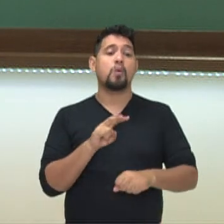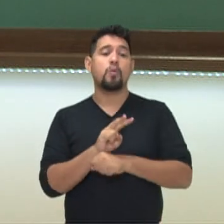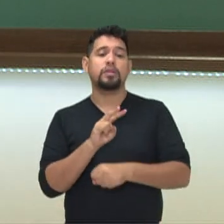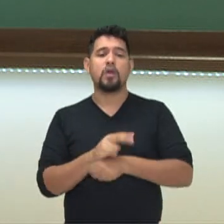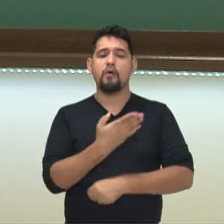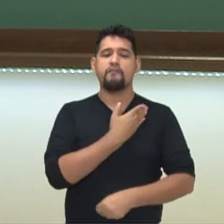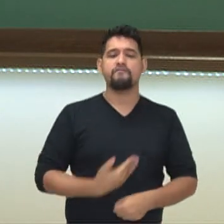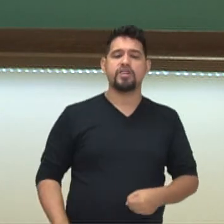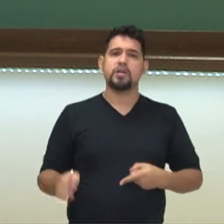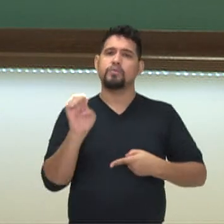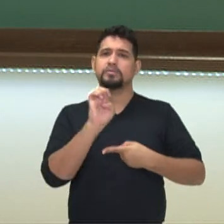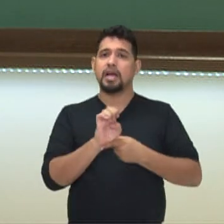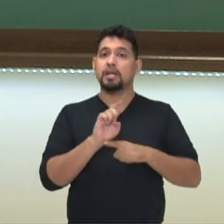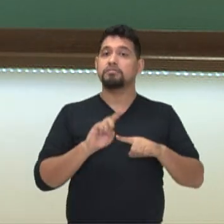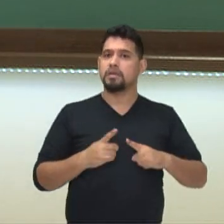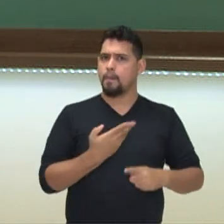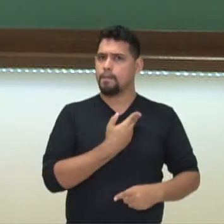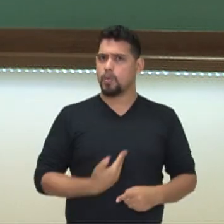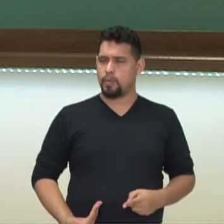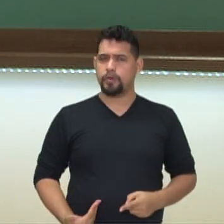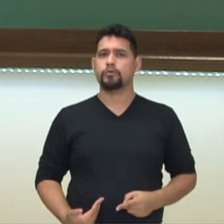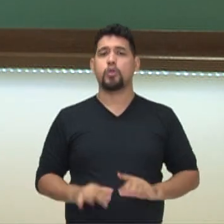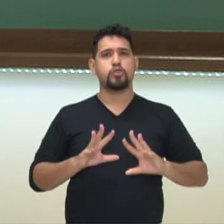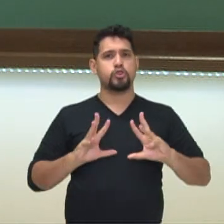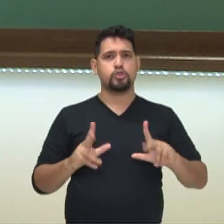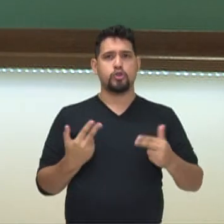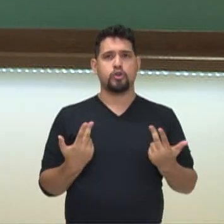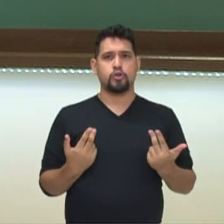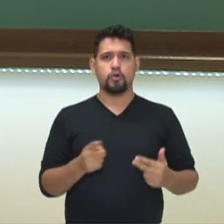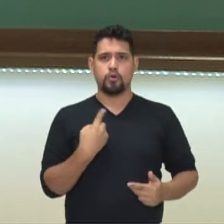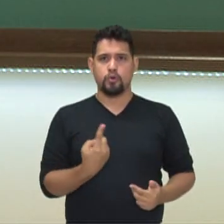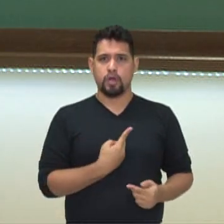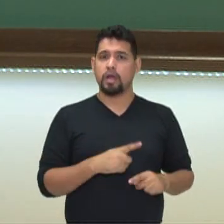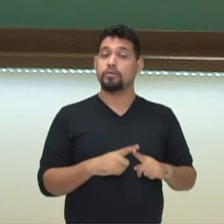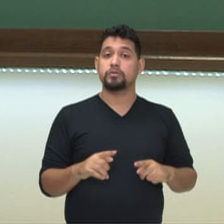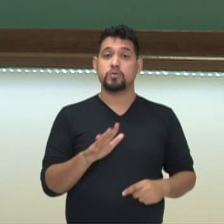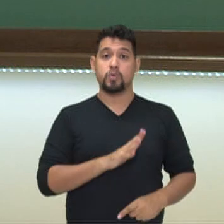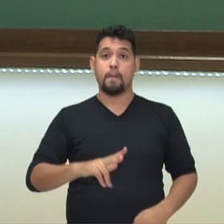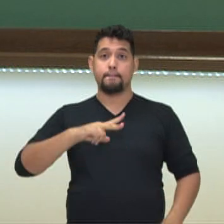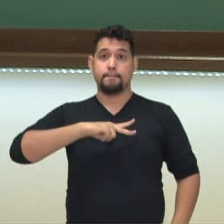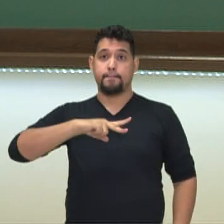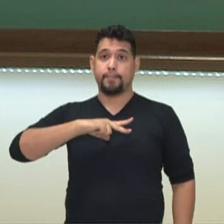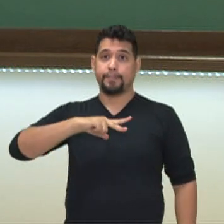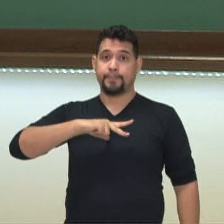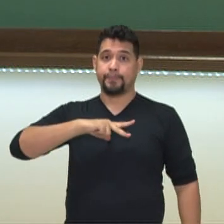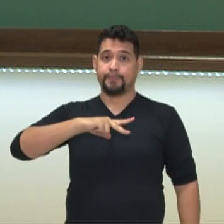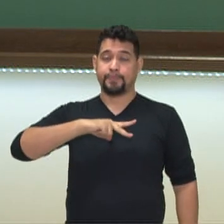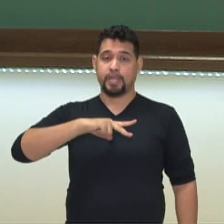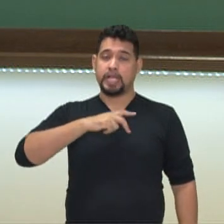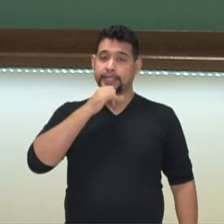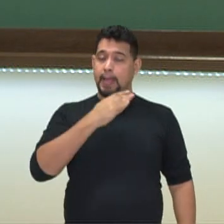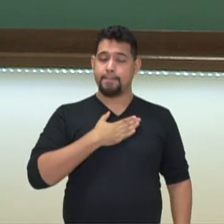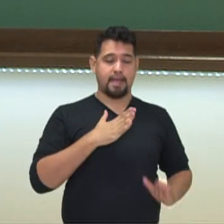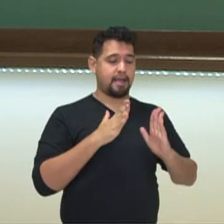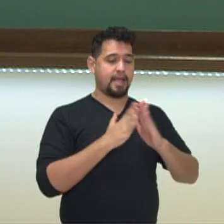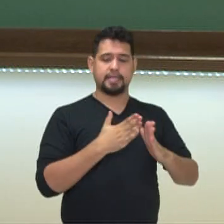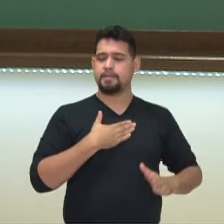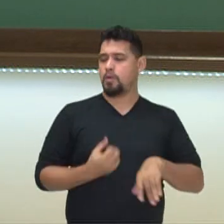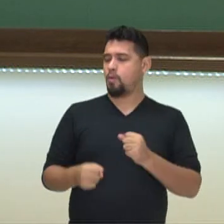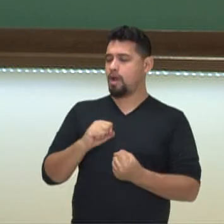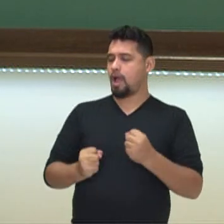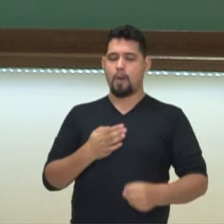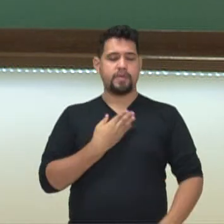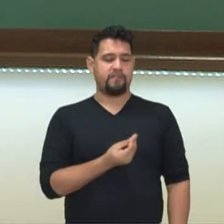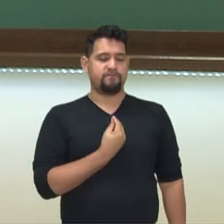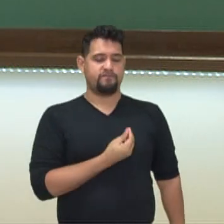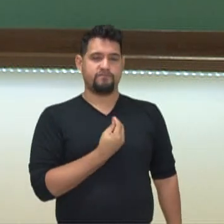governo, o Estado, se o espaço público, onde somos todos iguais, no espaço privado, é a minha casa, meu carro, minha